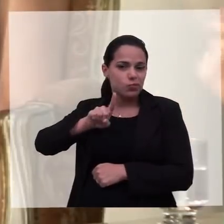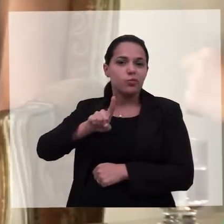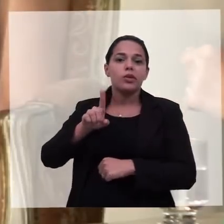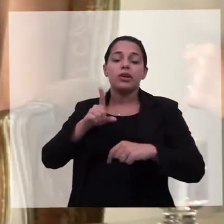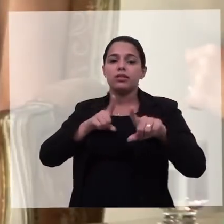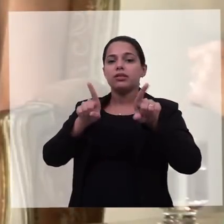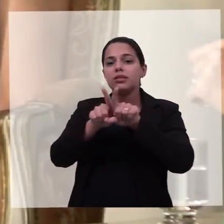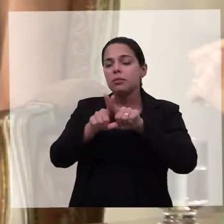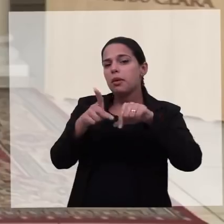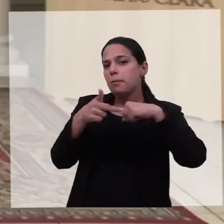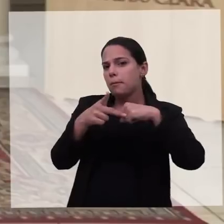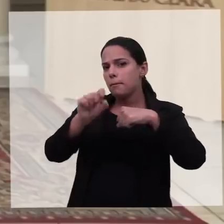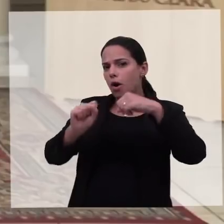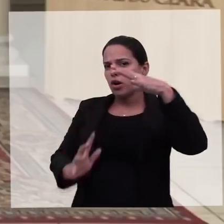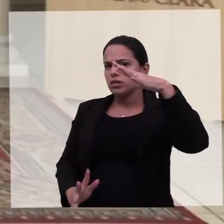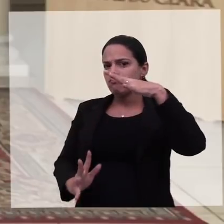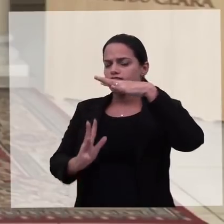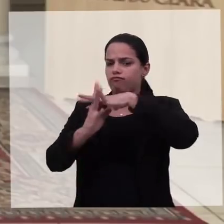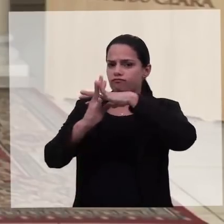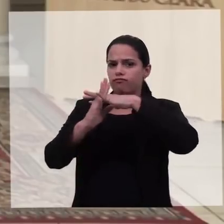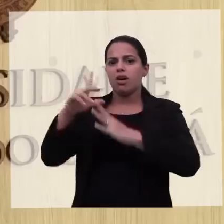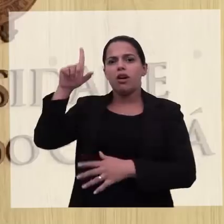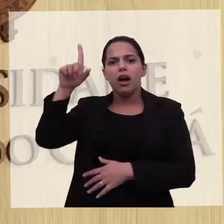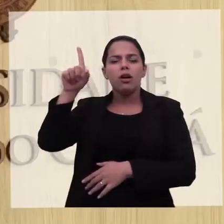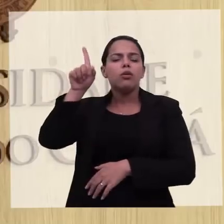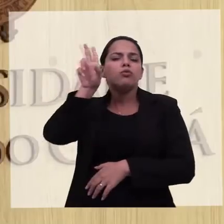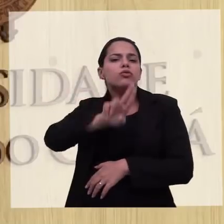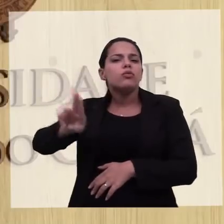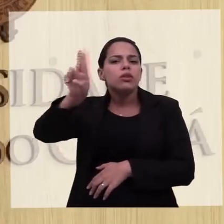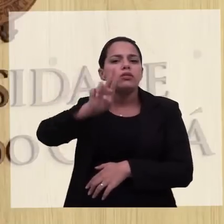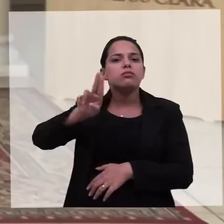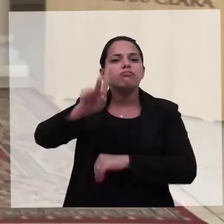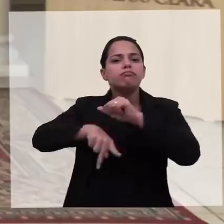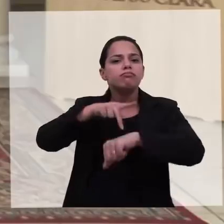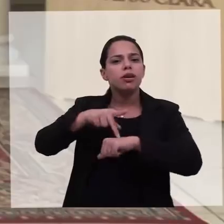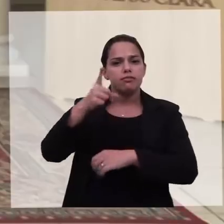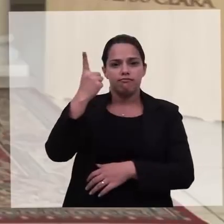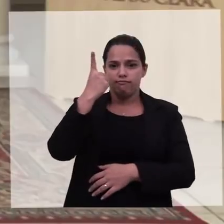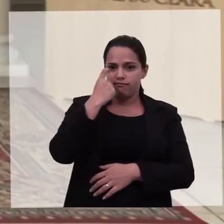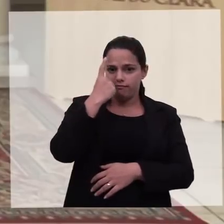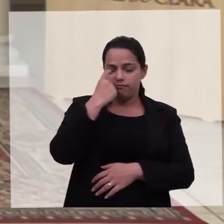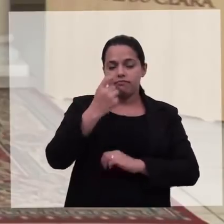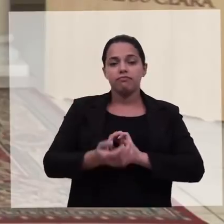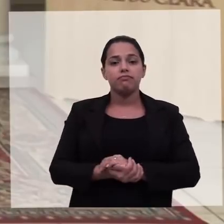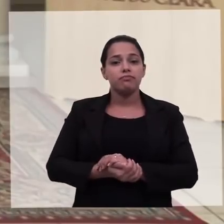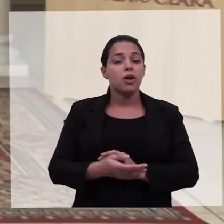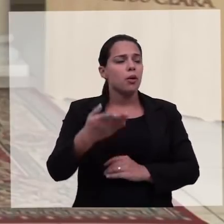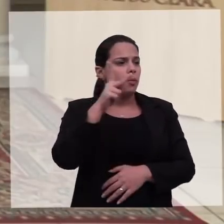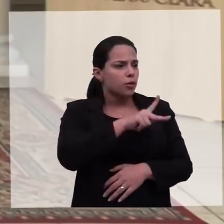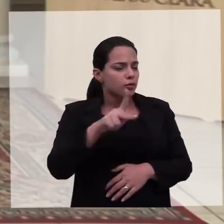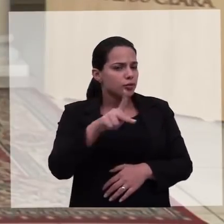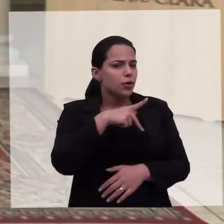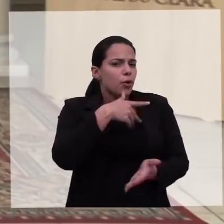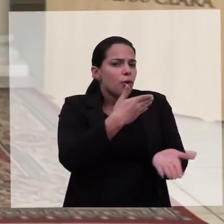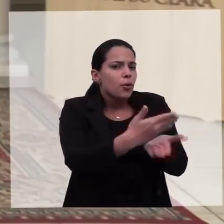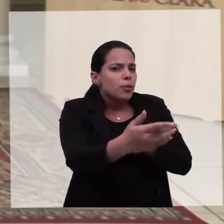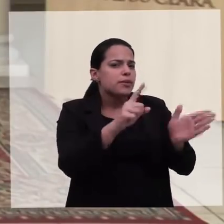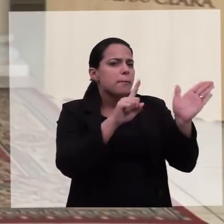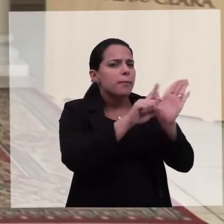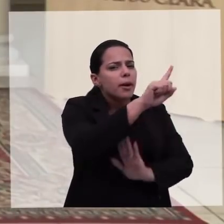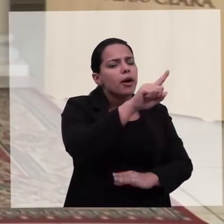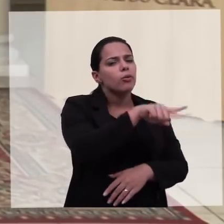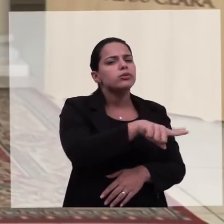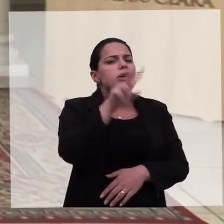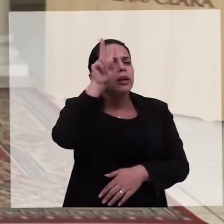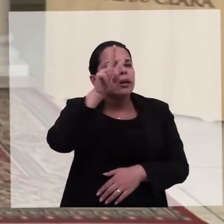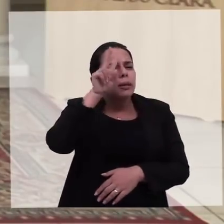em recursos naturais renováveis pela Universidade do Arizona, nos Estados Unidos, e estágio pós-doc na Universidade de Valladolid, na